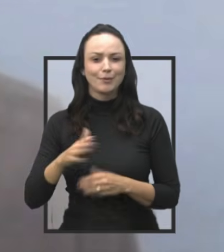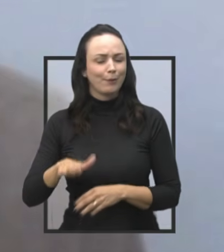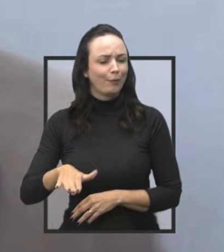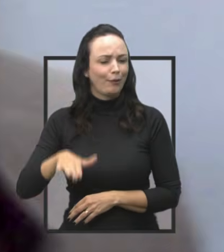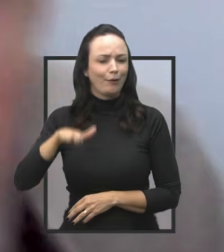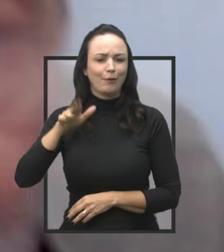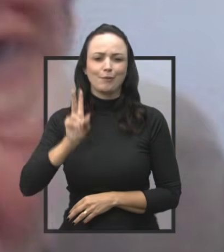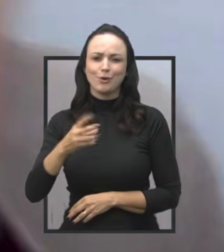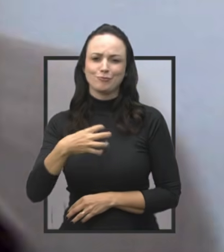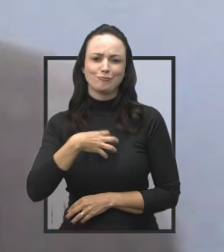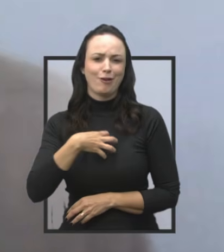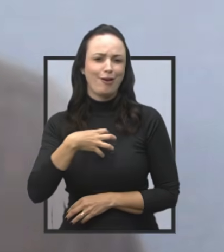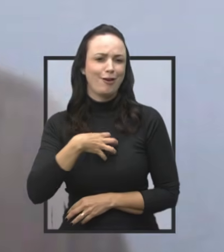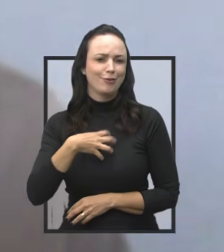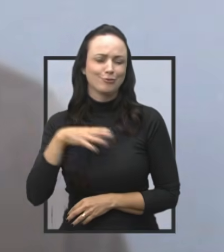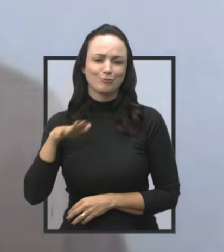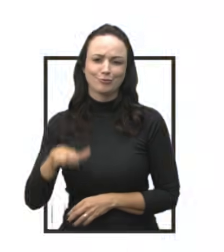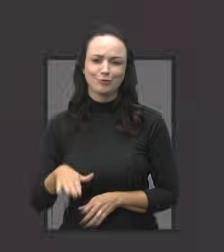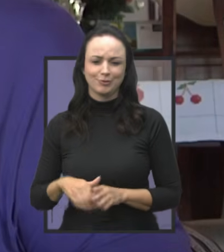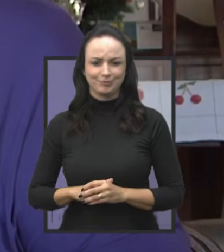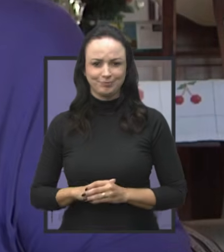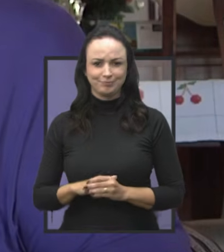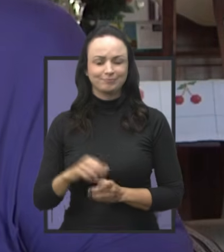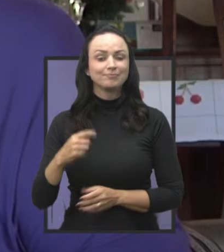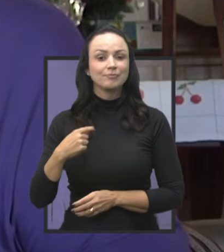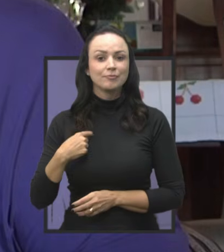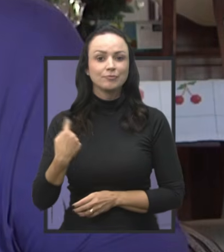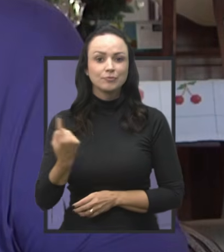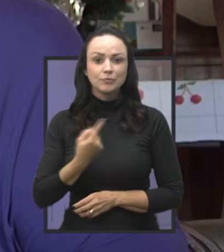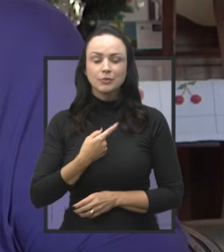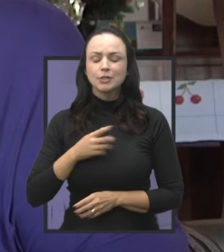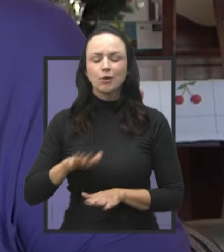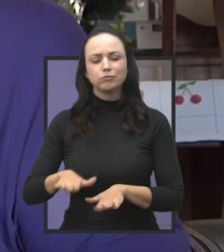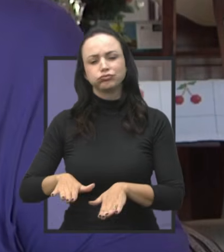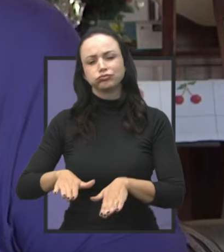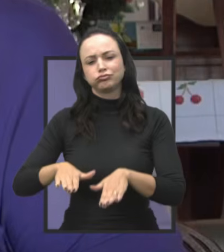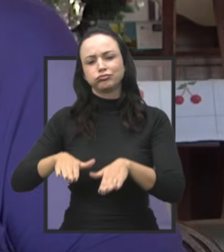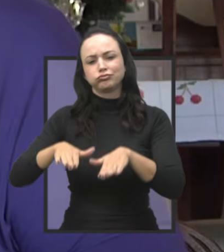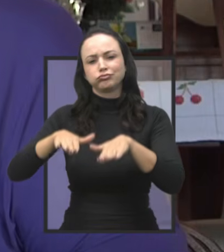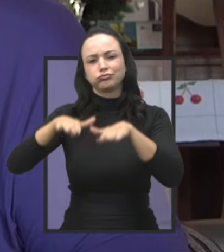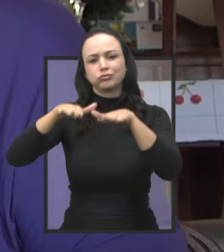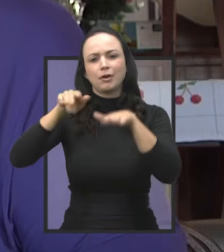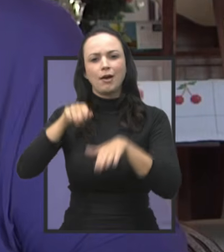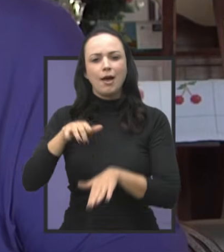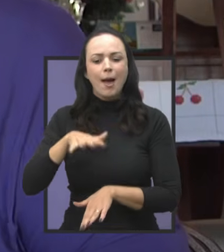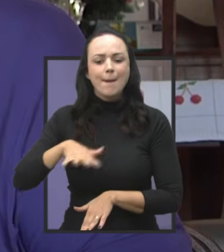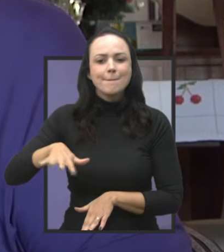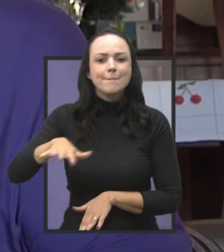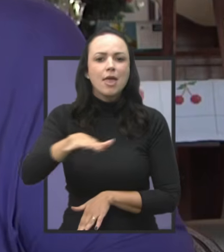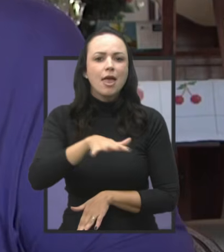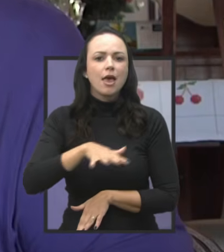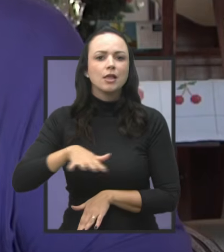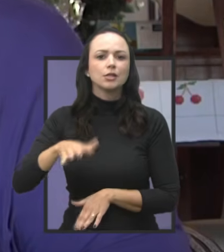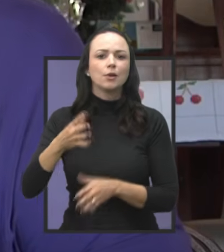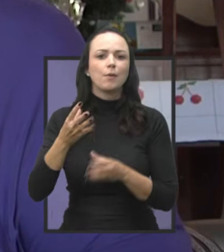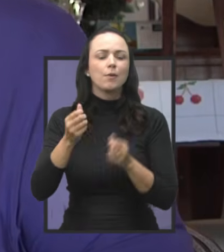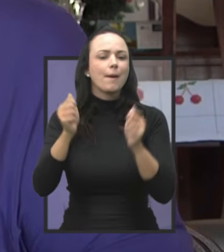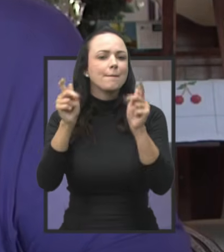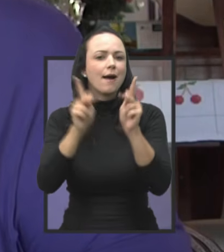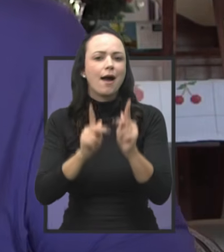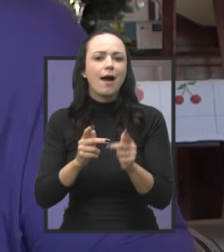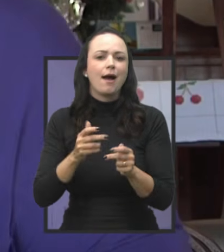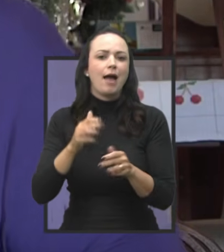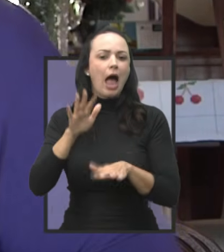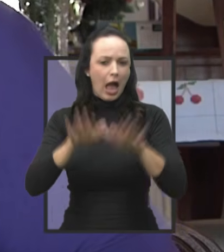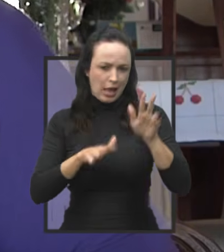Desde pequeno. E a gente sempre cresceu nesse ambiente de muita